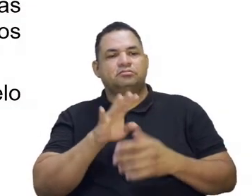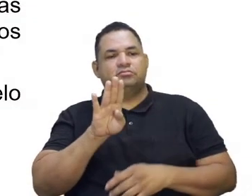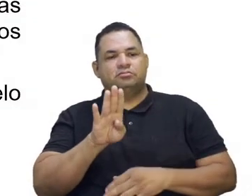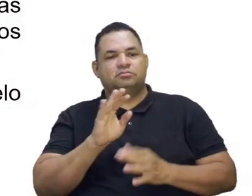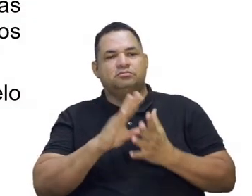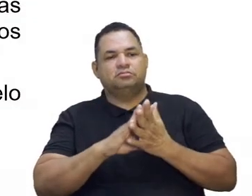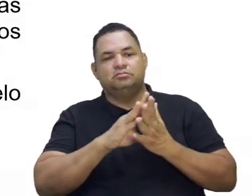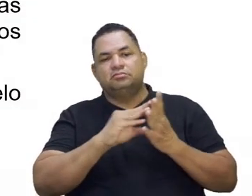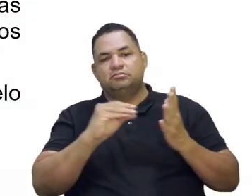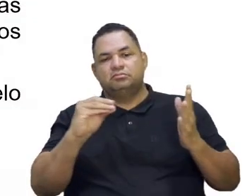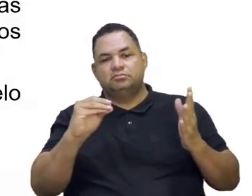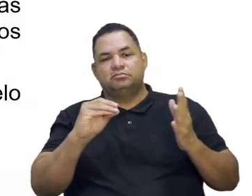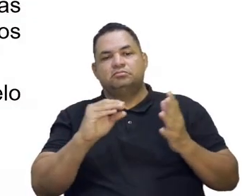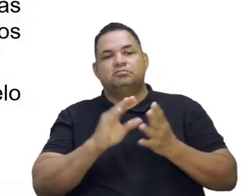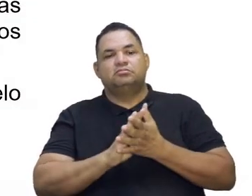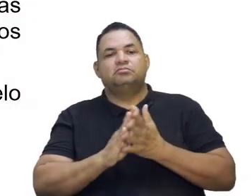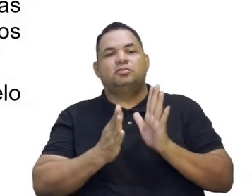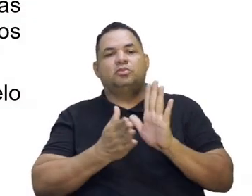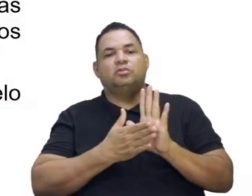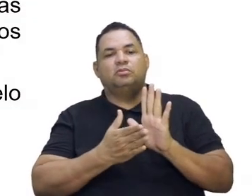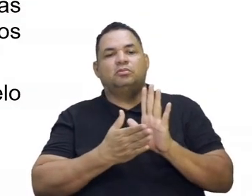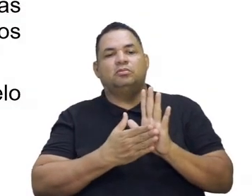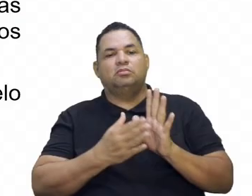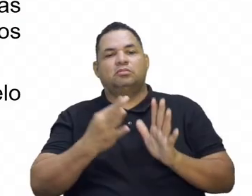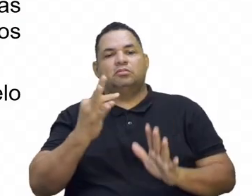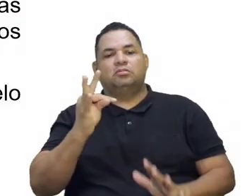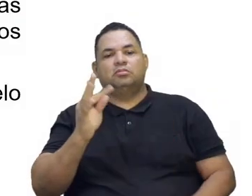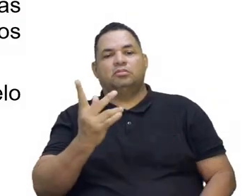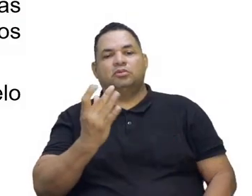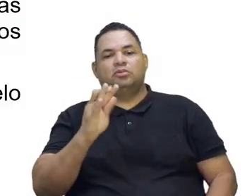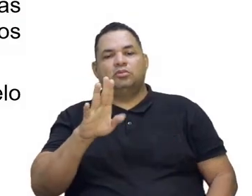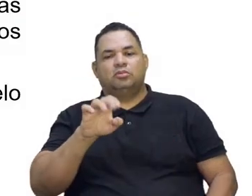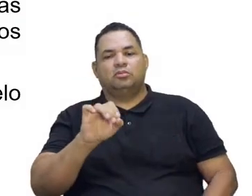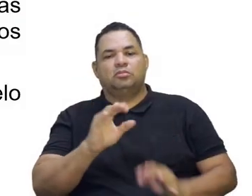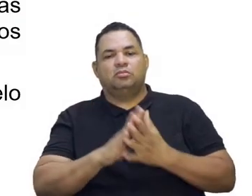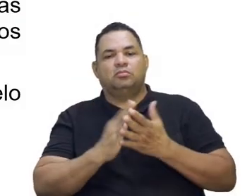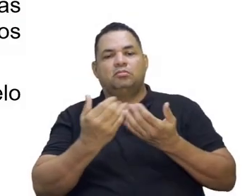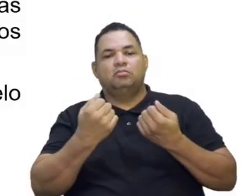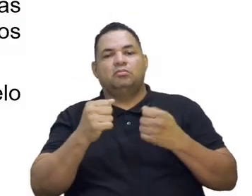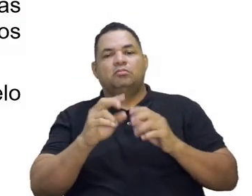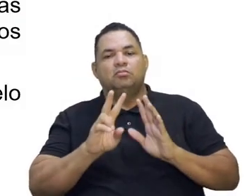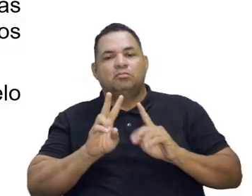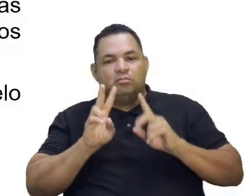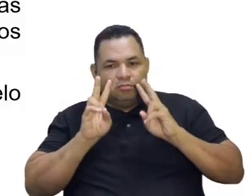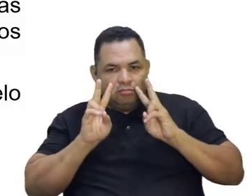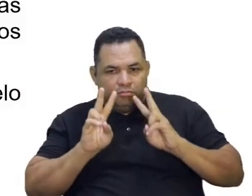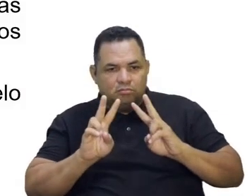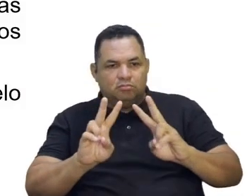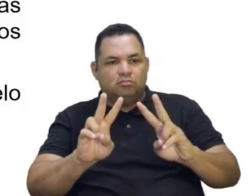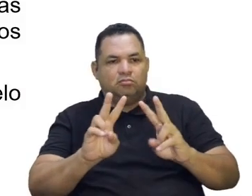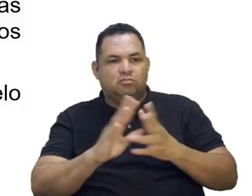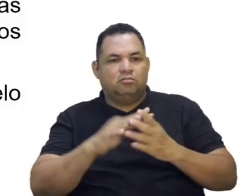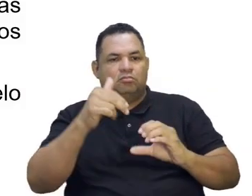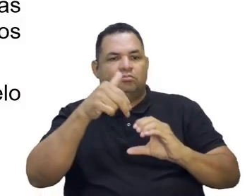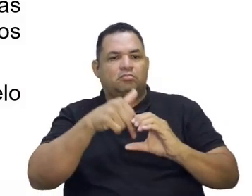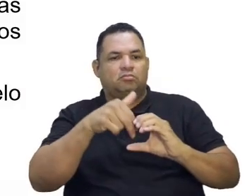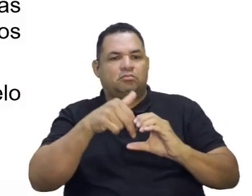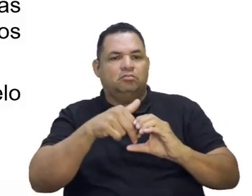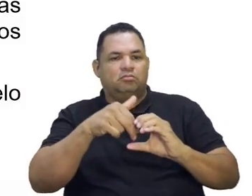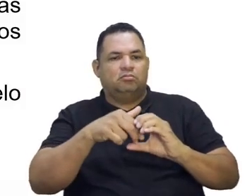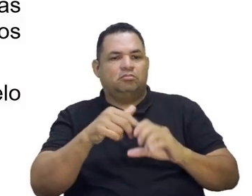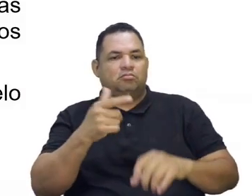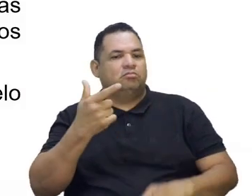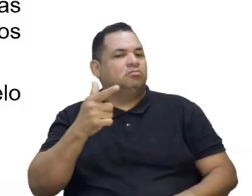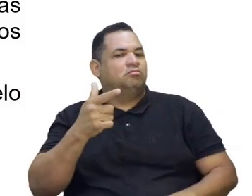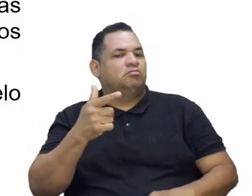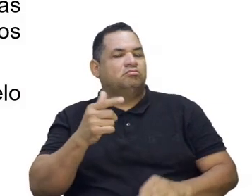modelo proposto por Thomson pode prever a existência de nêutrons.